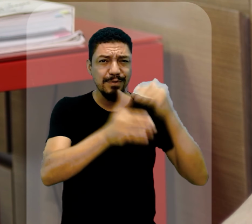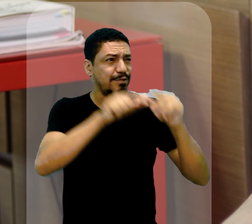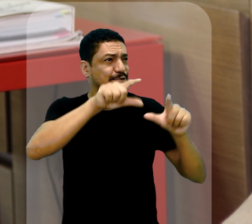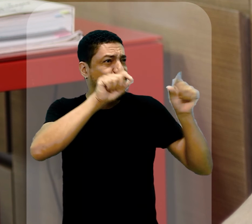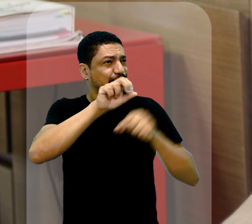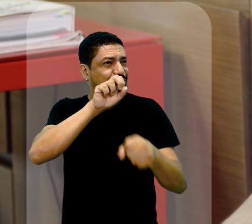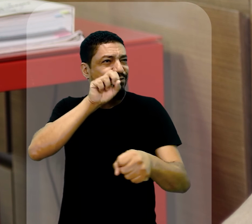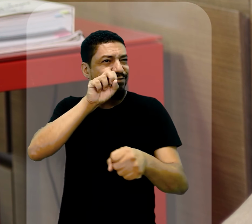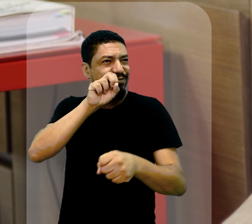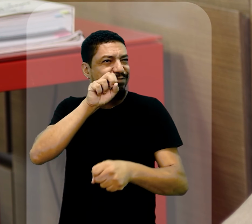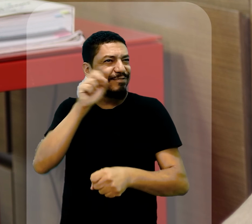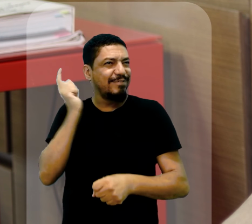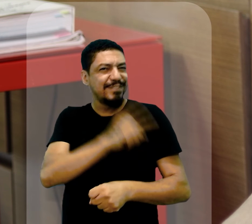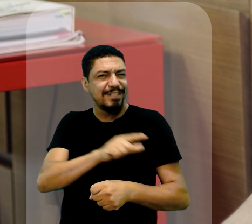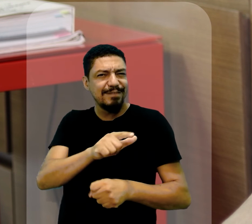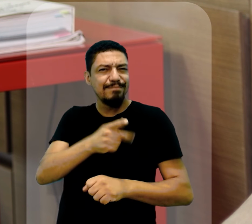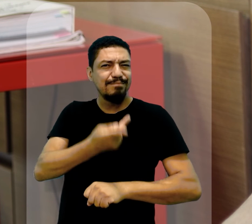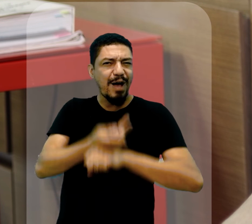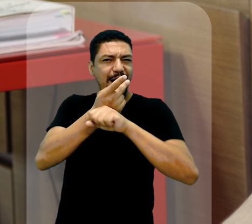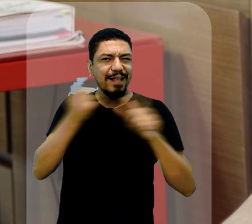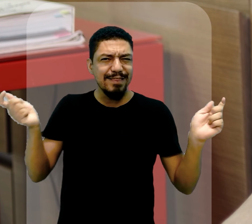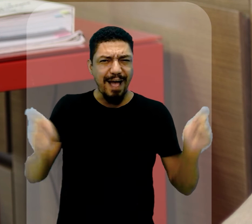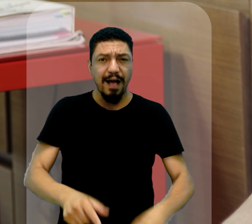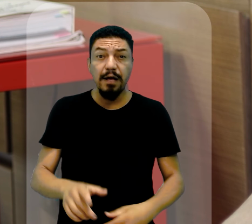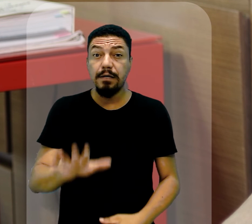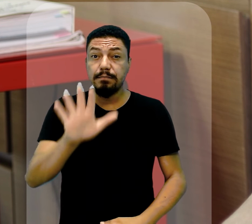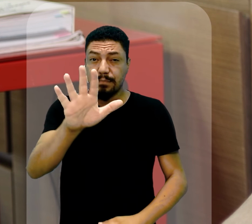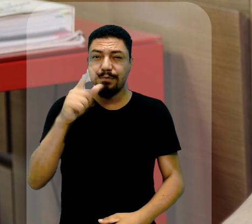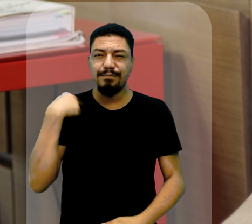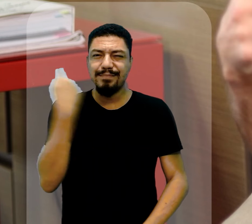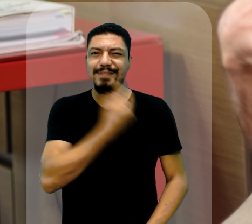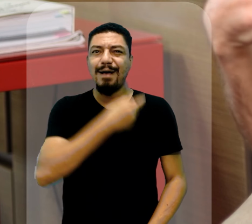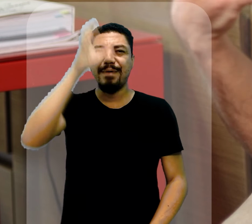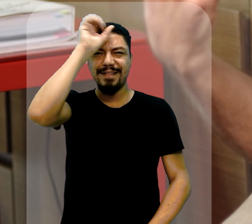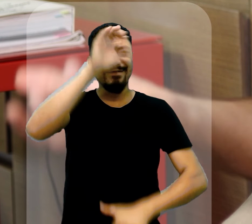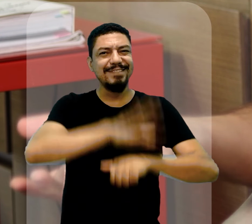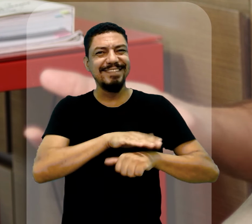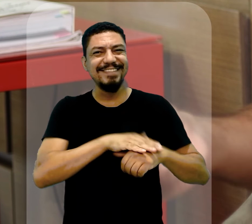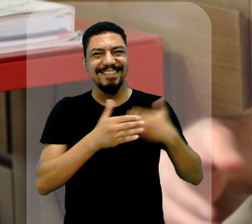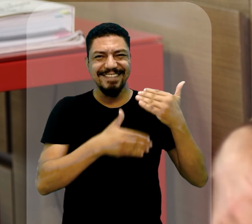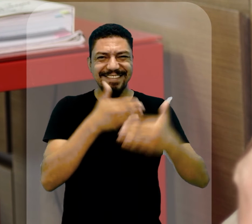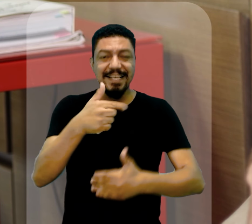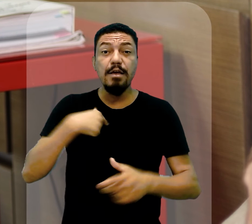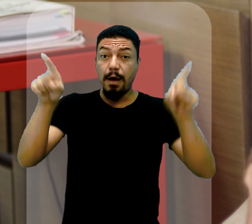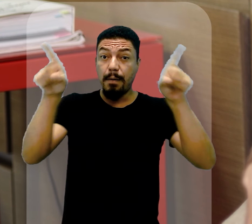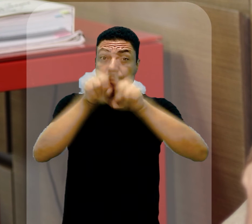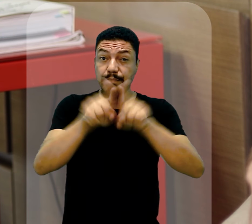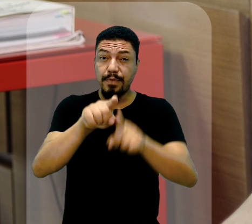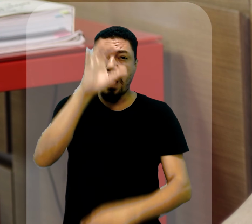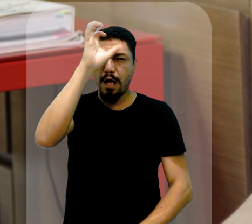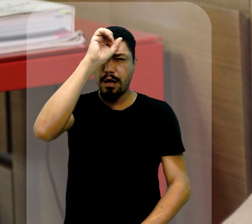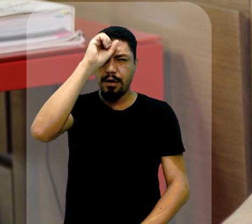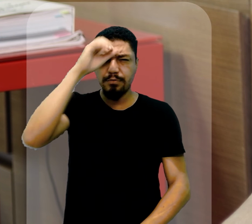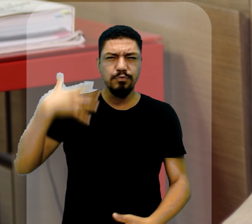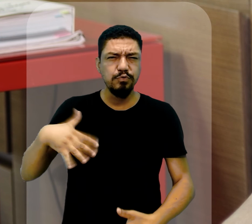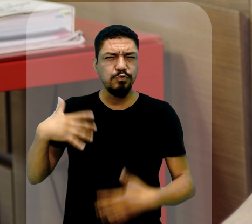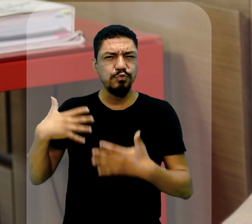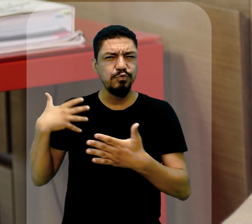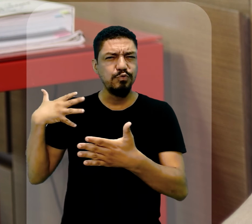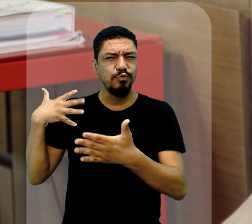provocação, né? Mas a gente aprendeu muito ao longo do tempo, eu também aprendi muito ao longo do tempo, dessa